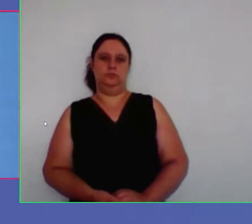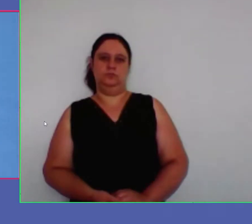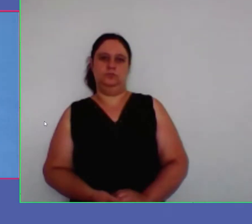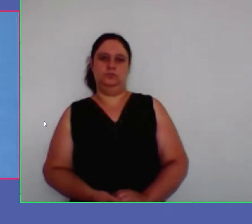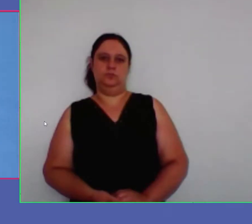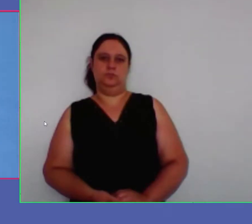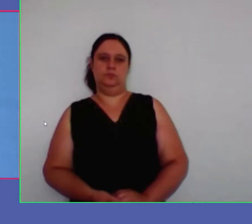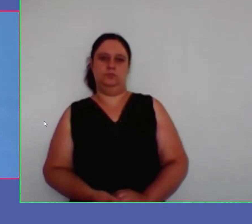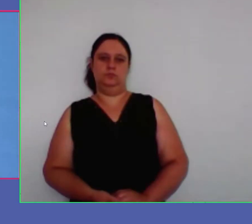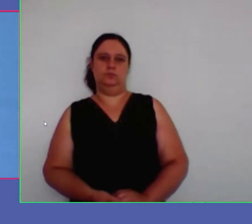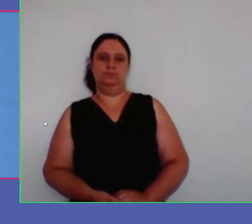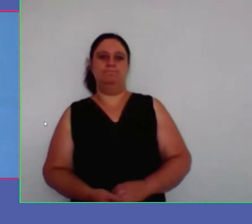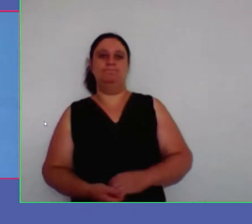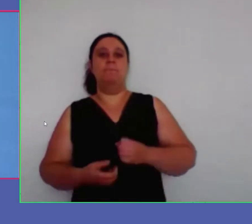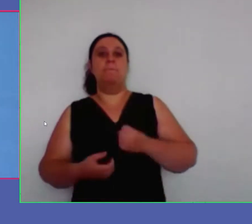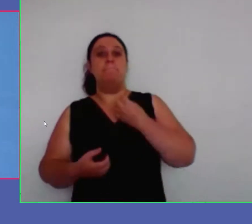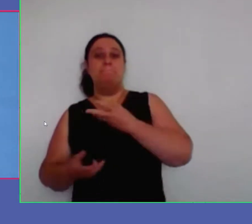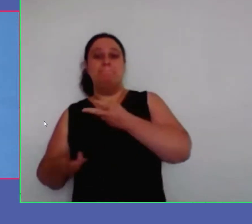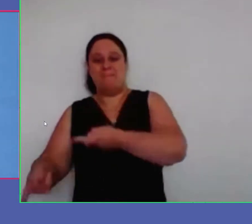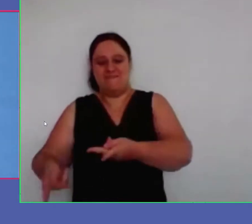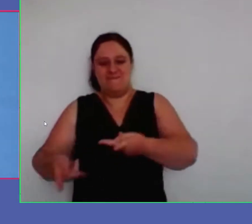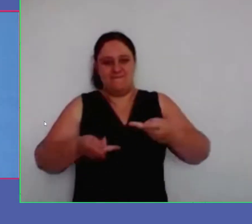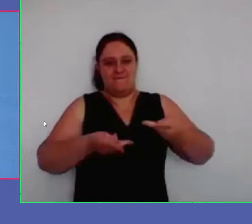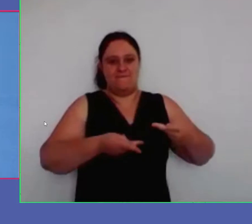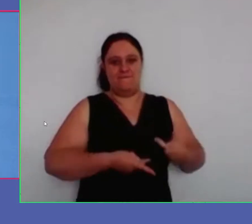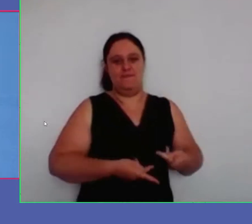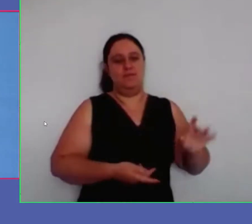Sejam todos muito bem-vindos,